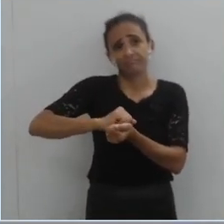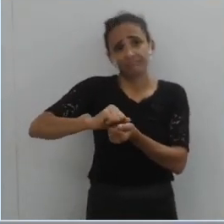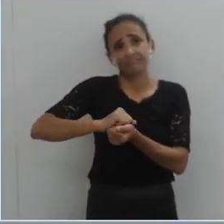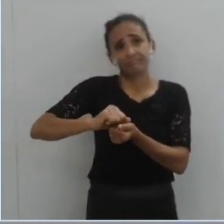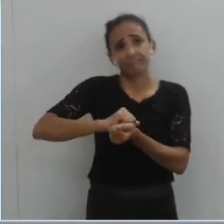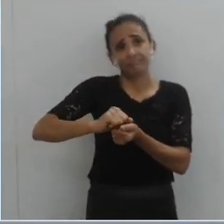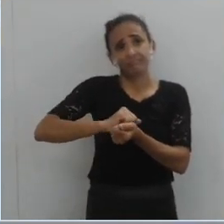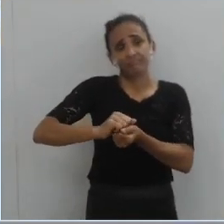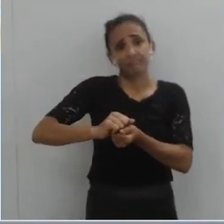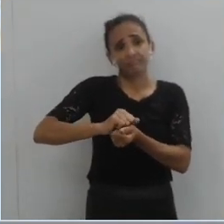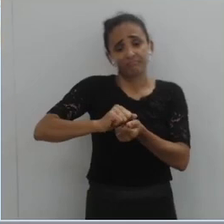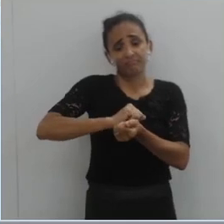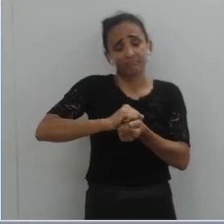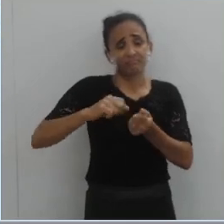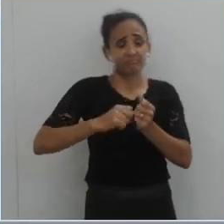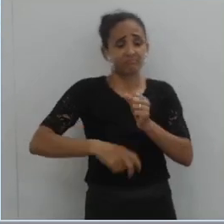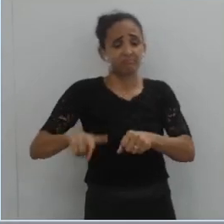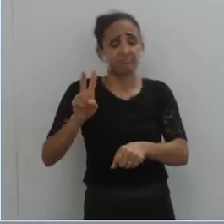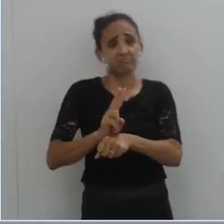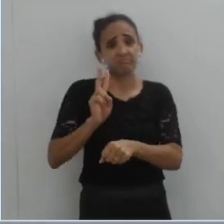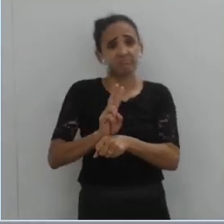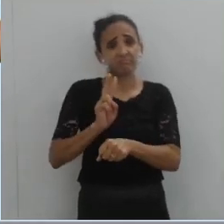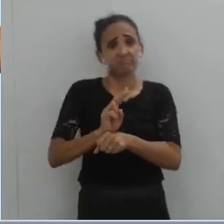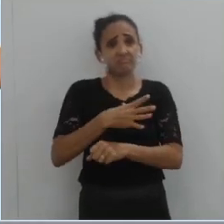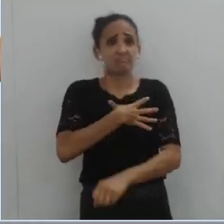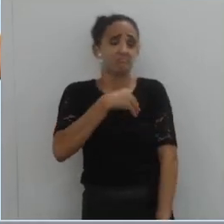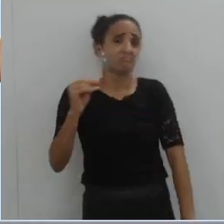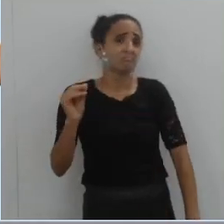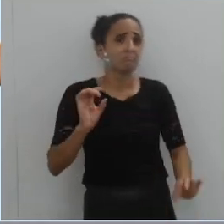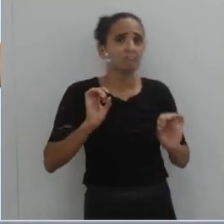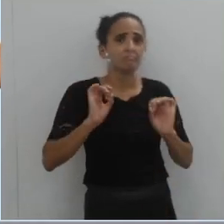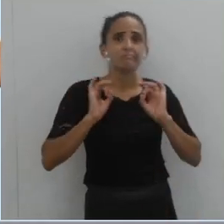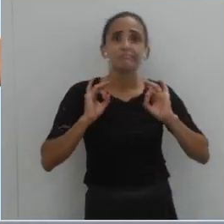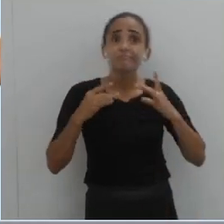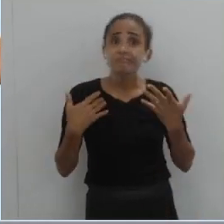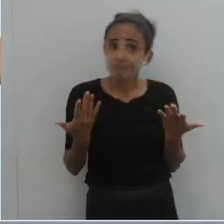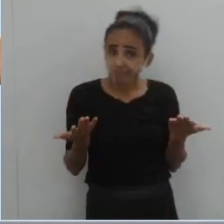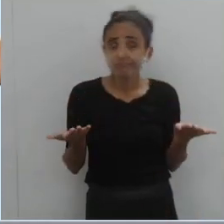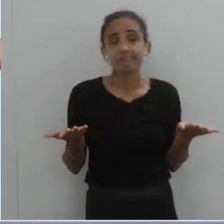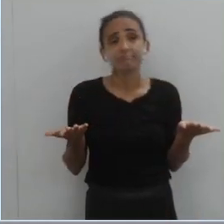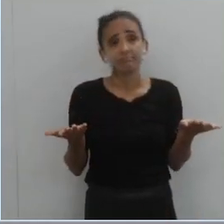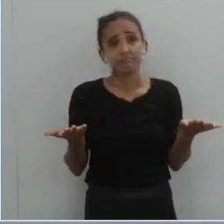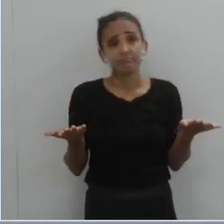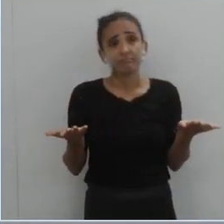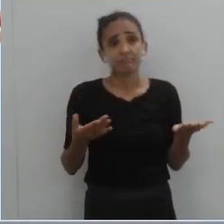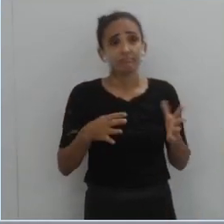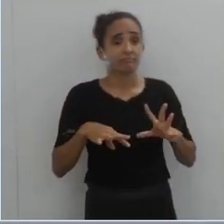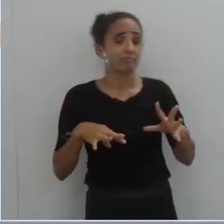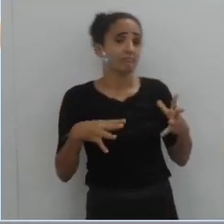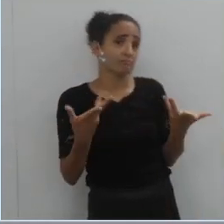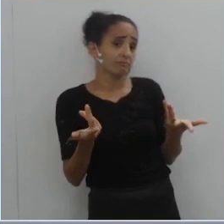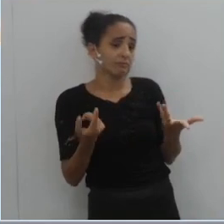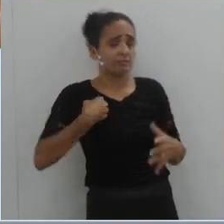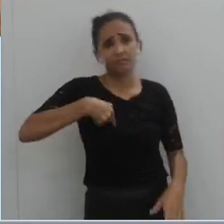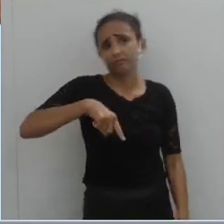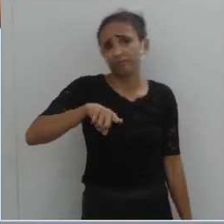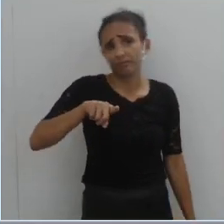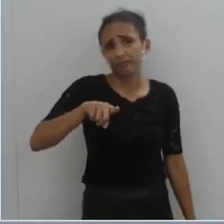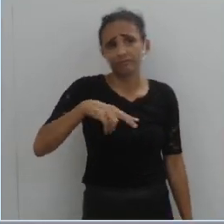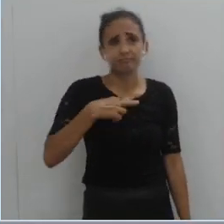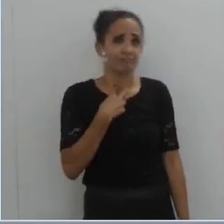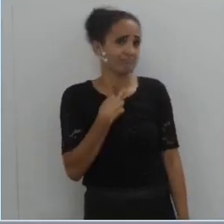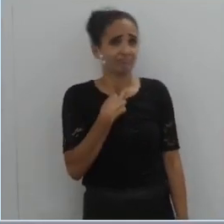lavar as roupas, cuidar dos filhos. E só isso. E quando queria ir para algum canto, o